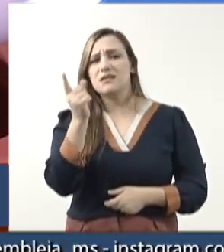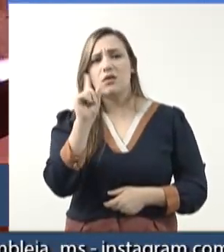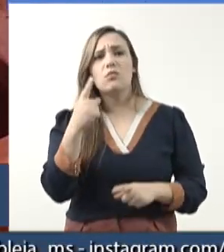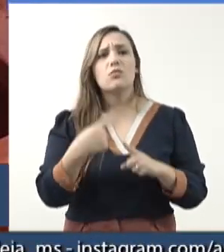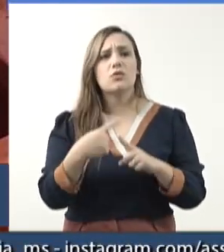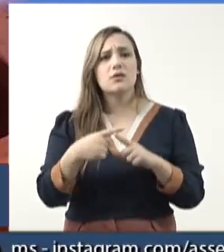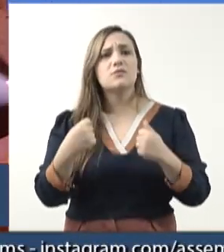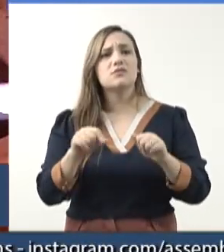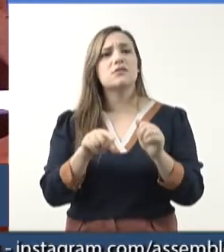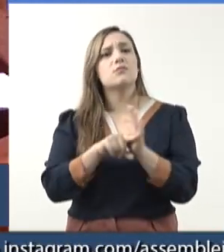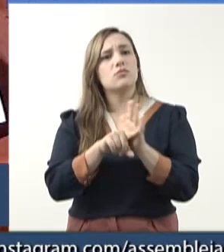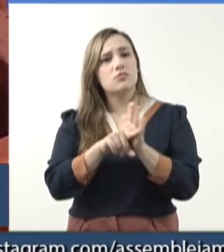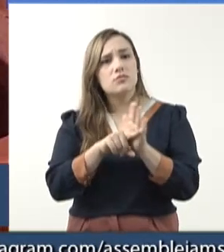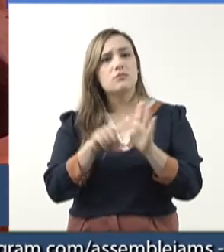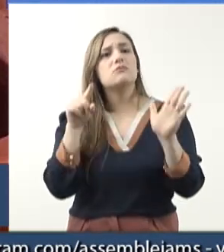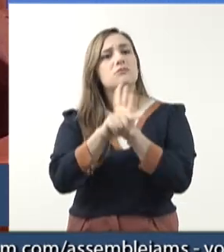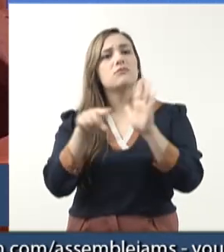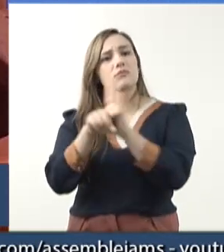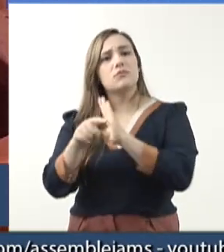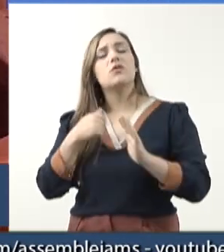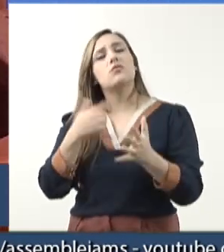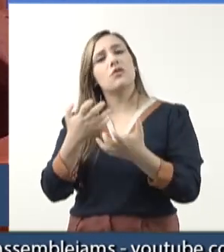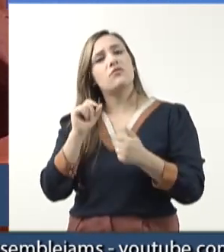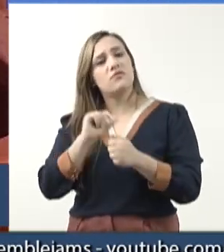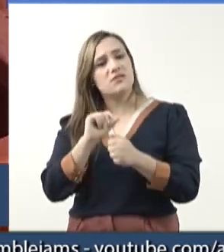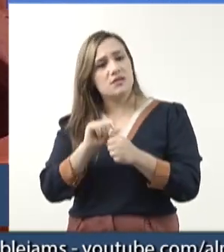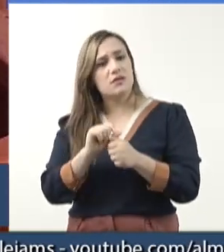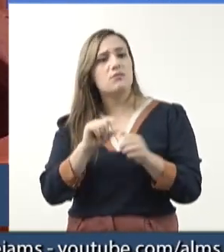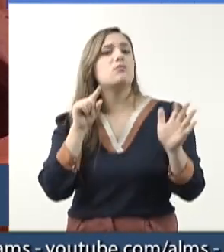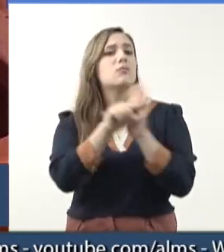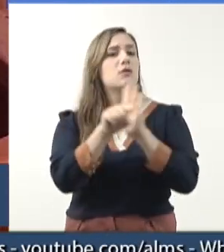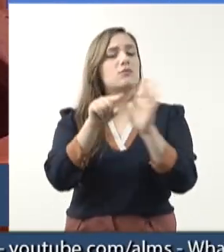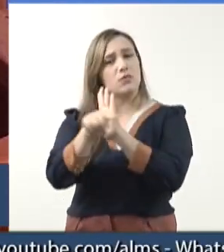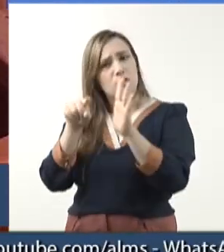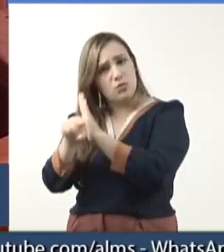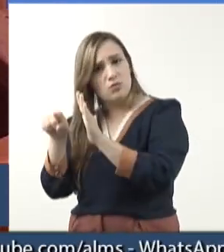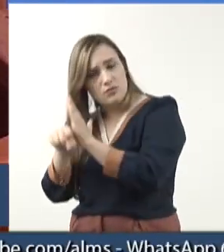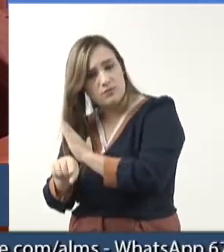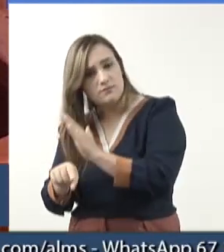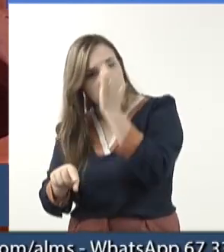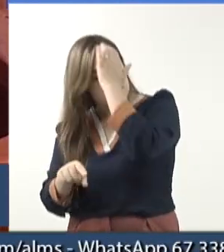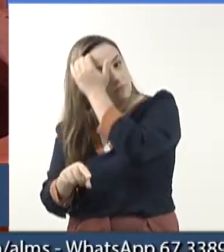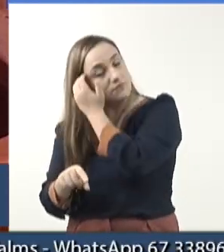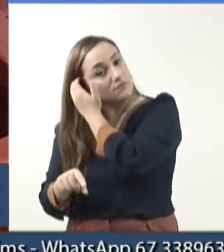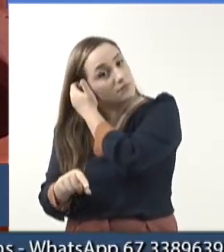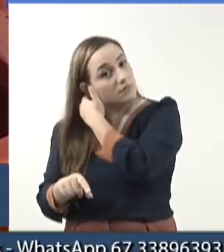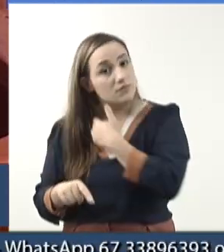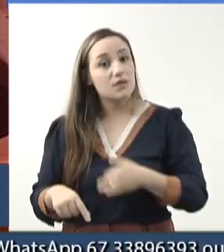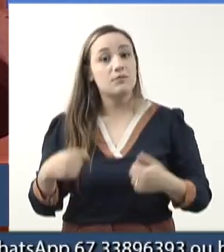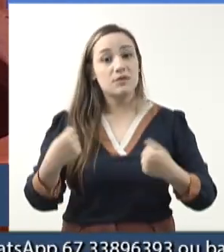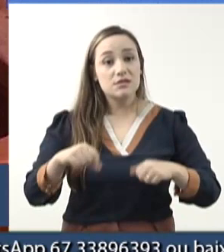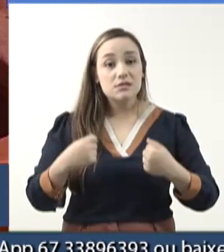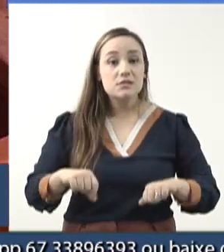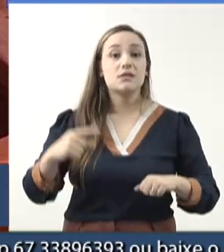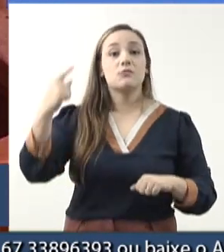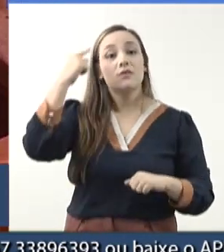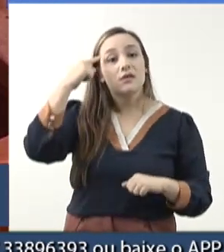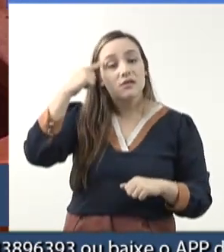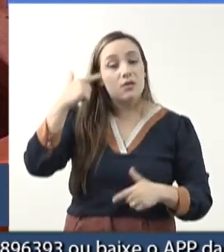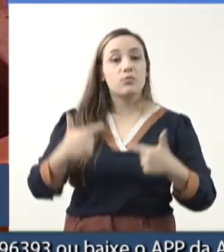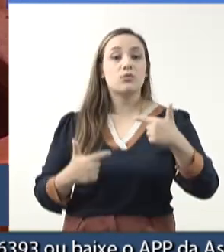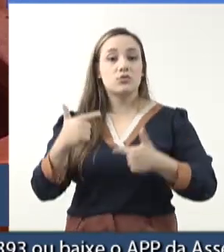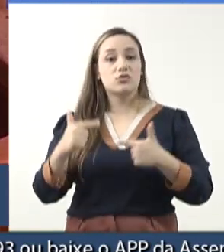de dados. No momento é momento de perguntas. E eu estou aqui fazendo realmente as perguntas e que precisa ser pensada políticas